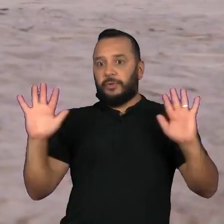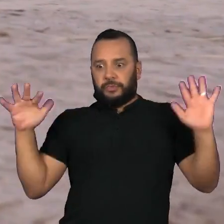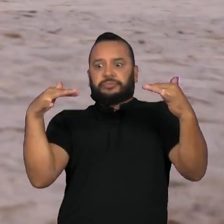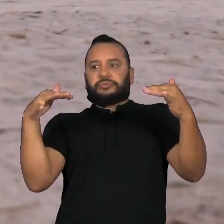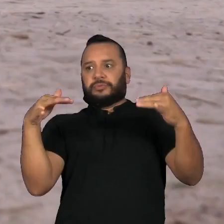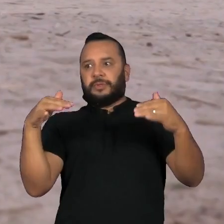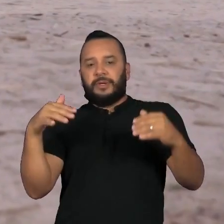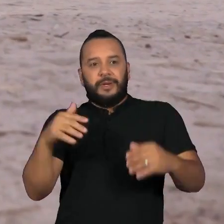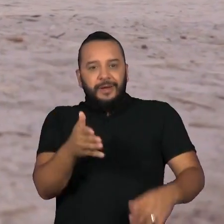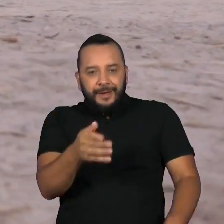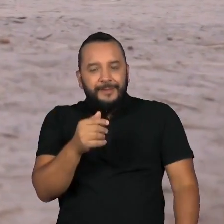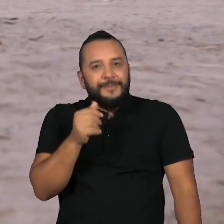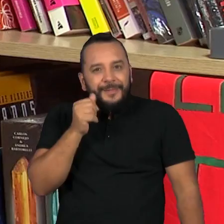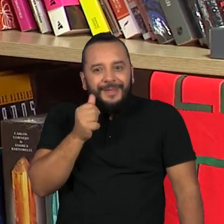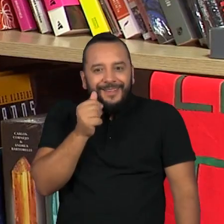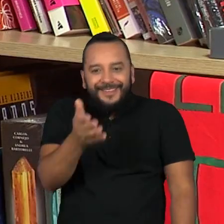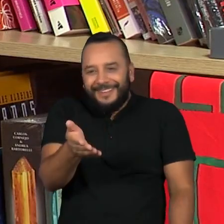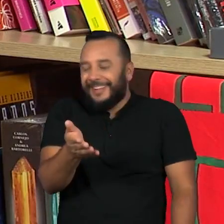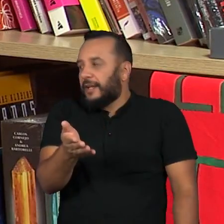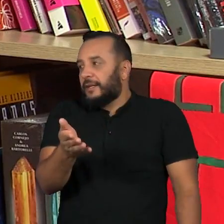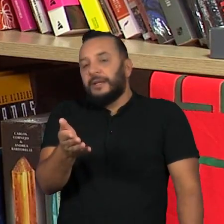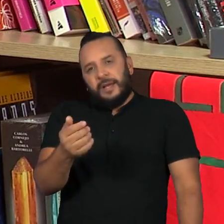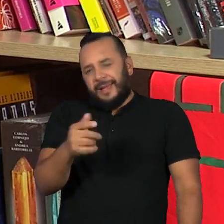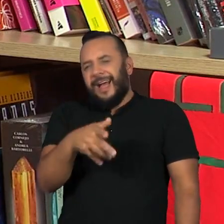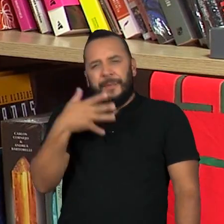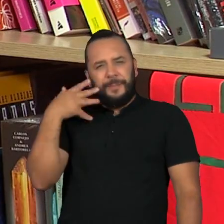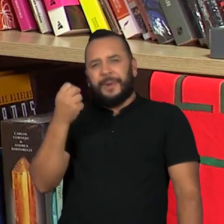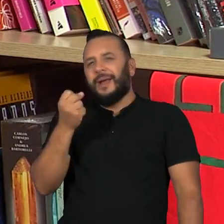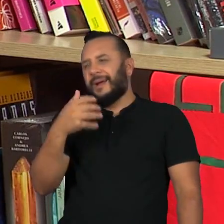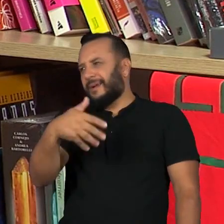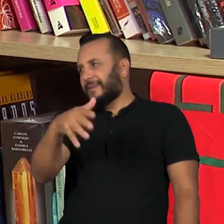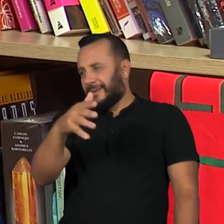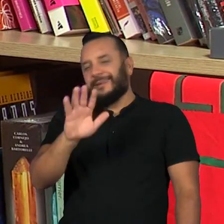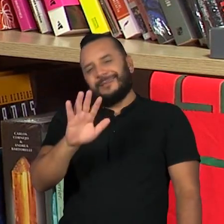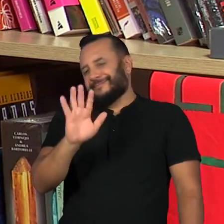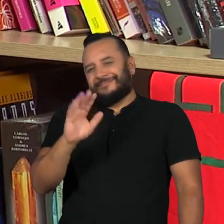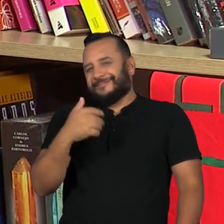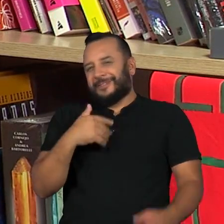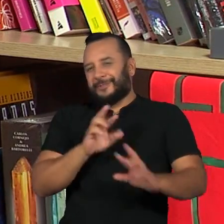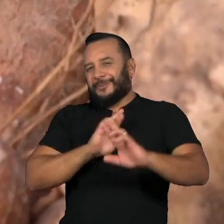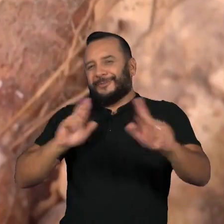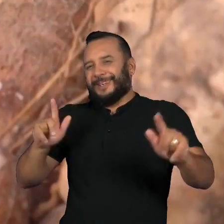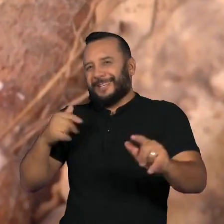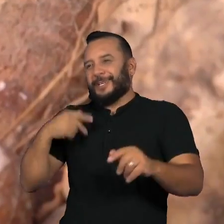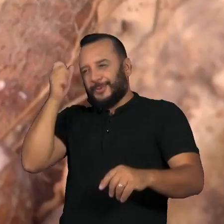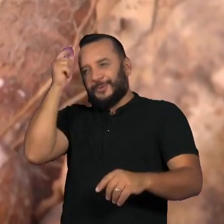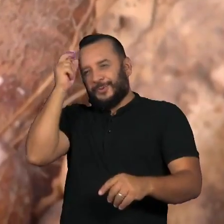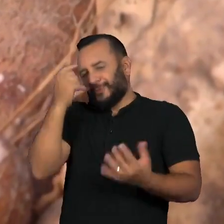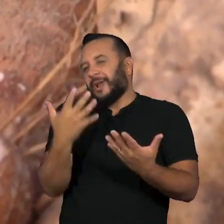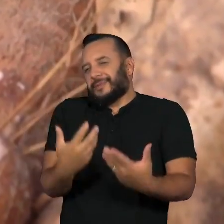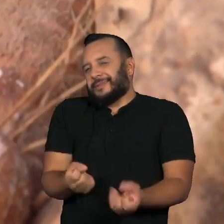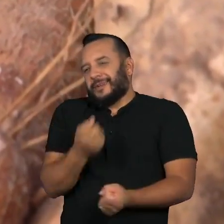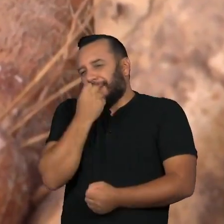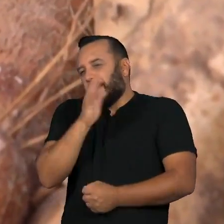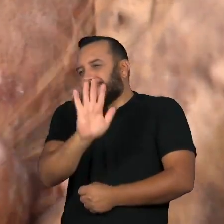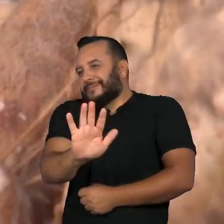foi aceito, porque eu era uma menina branca, alheia àquele universo.